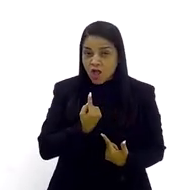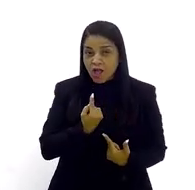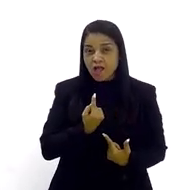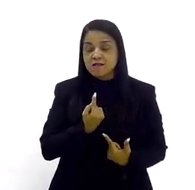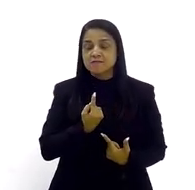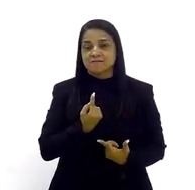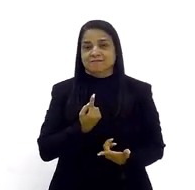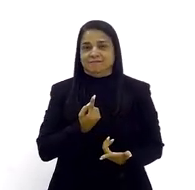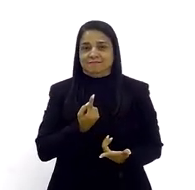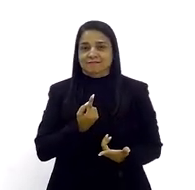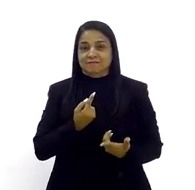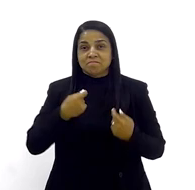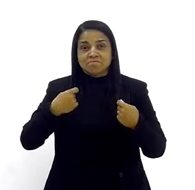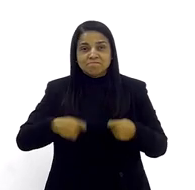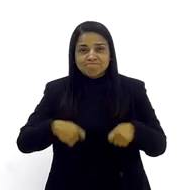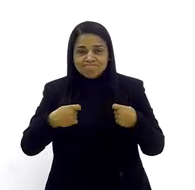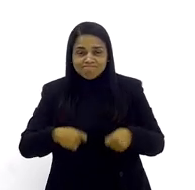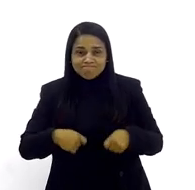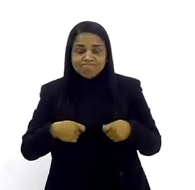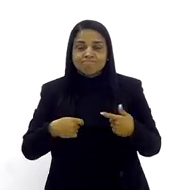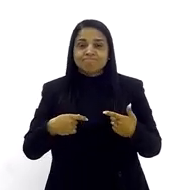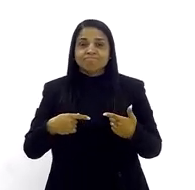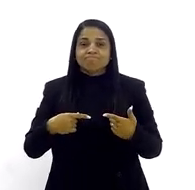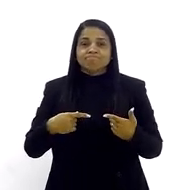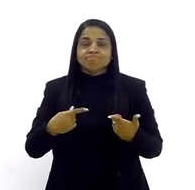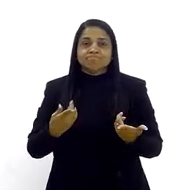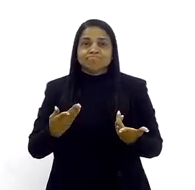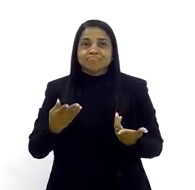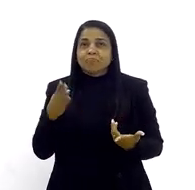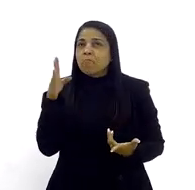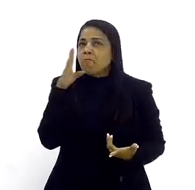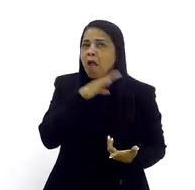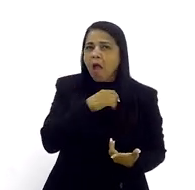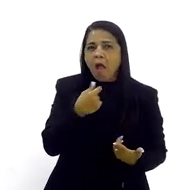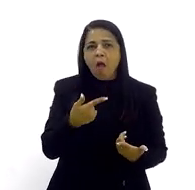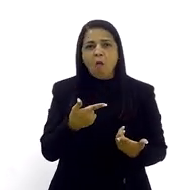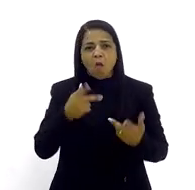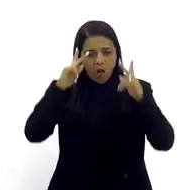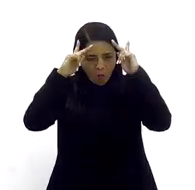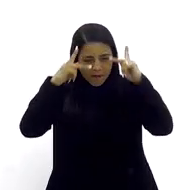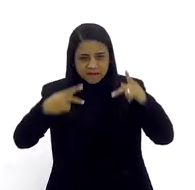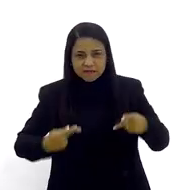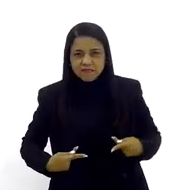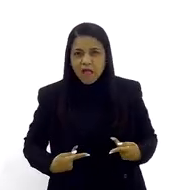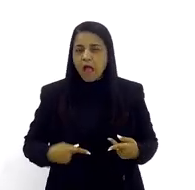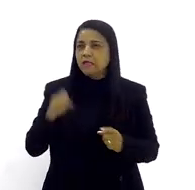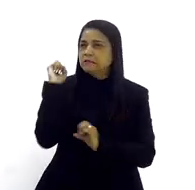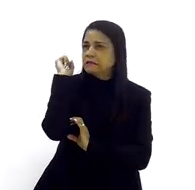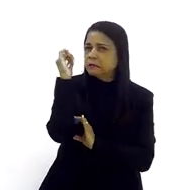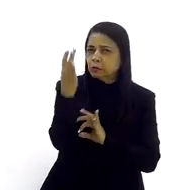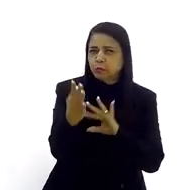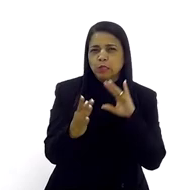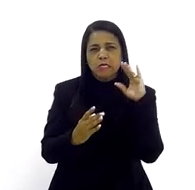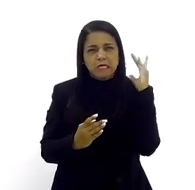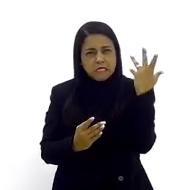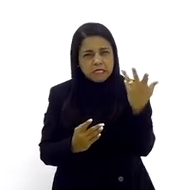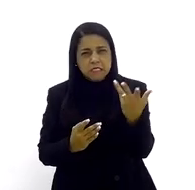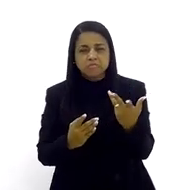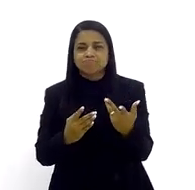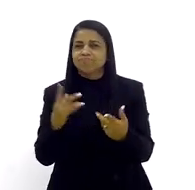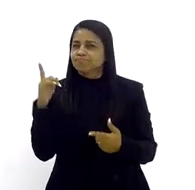da de tudo que é infelizmente ruim para a humanidade e para a natureza